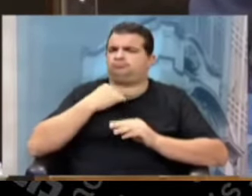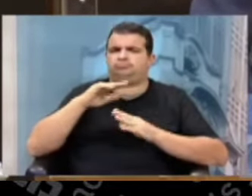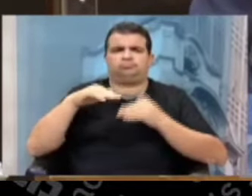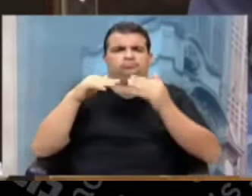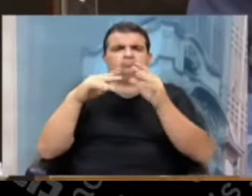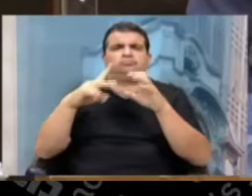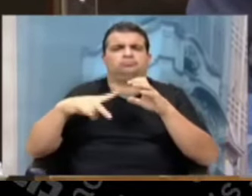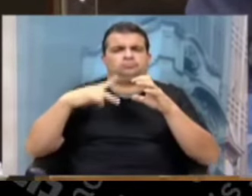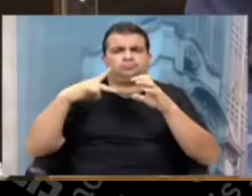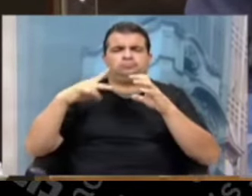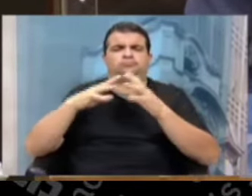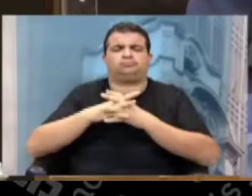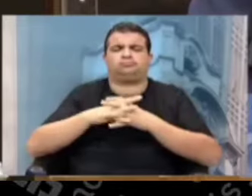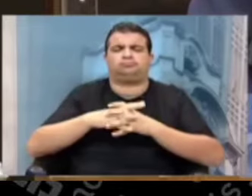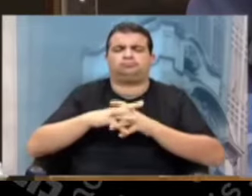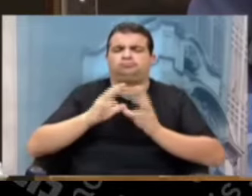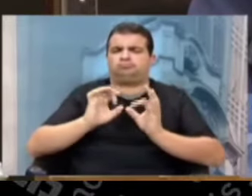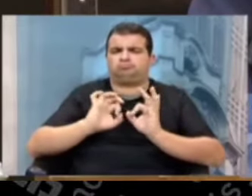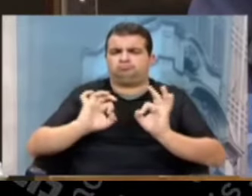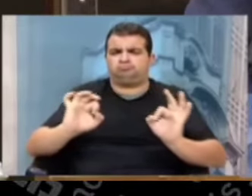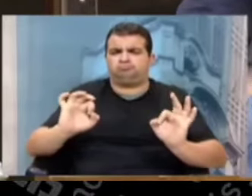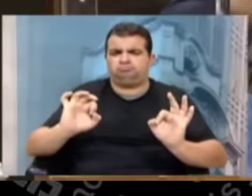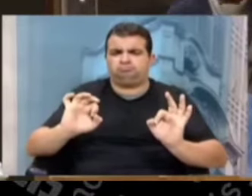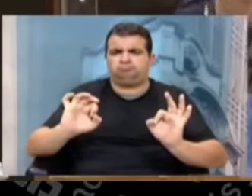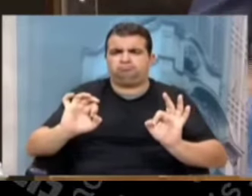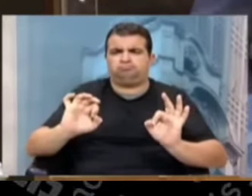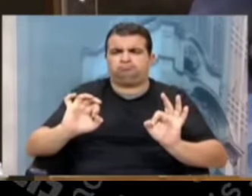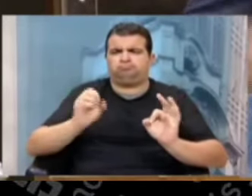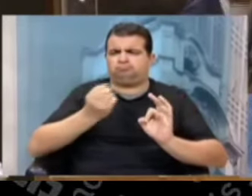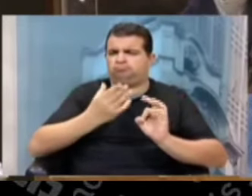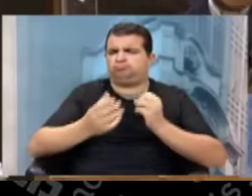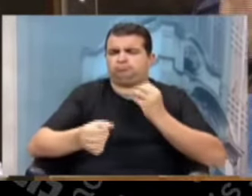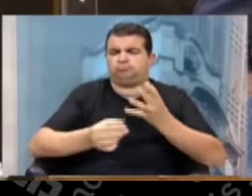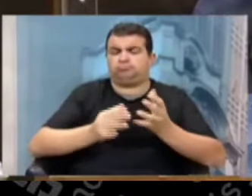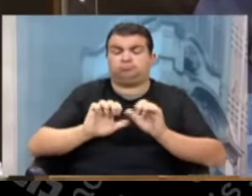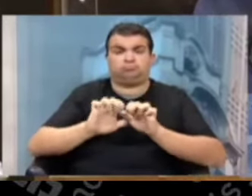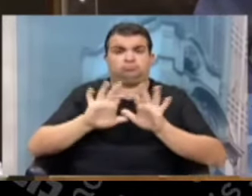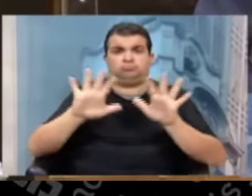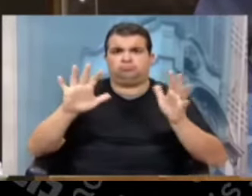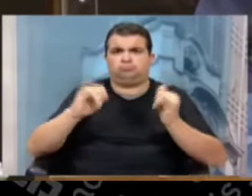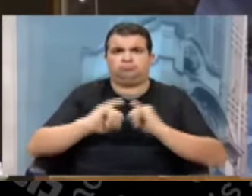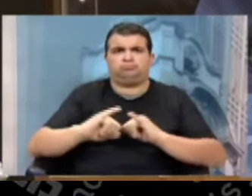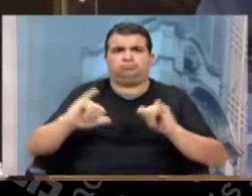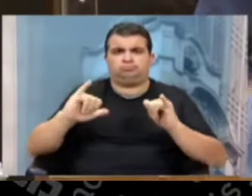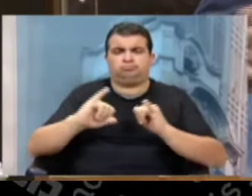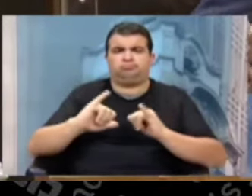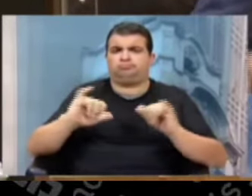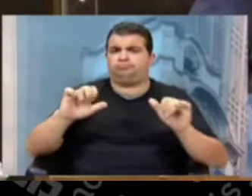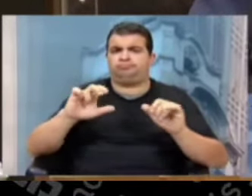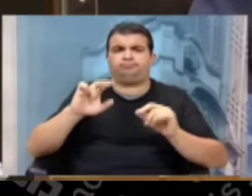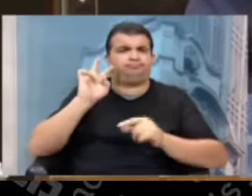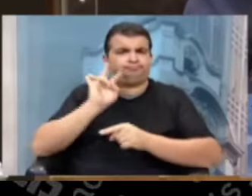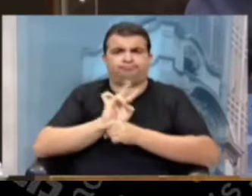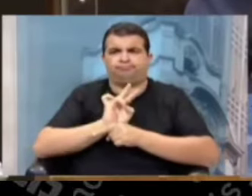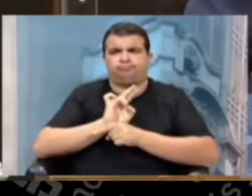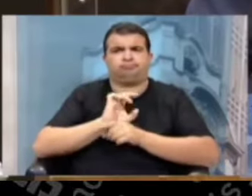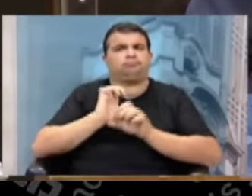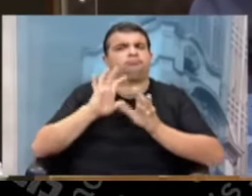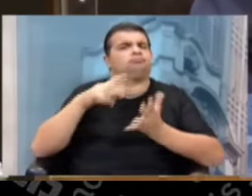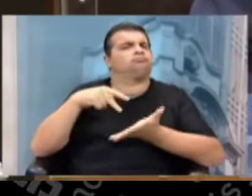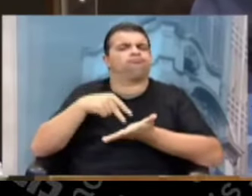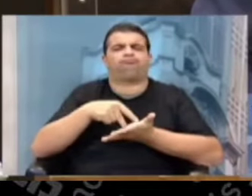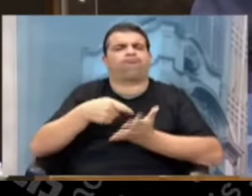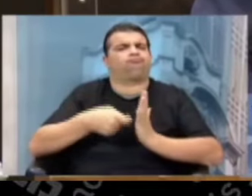casa, simplesmente para dar mídia, para dar visibilidade, porque é óbvio que existirá